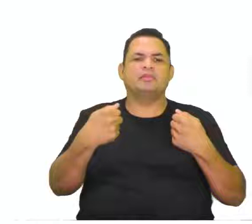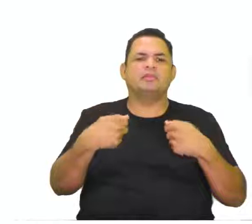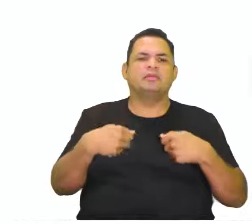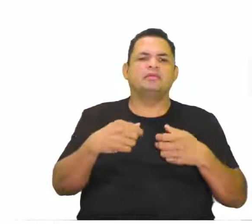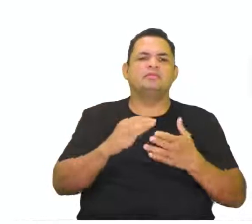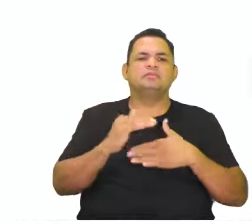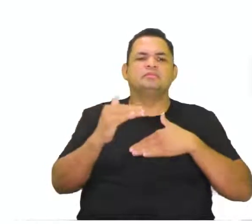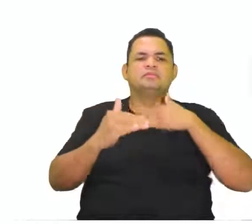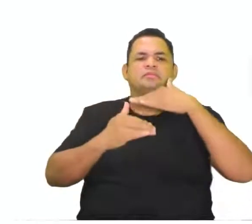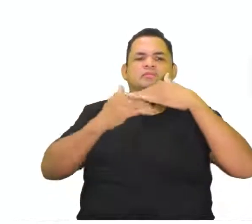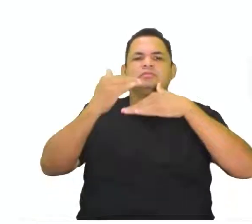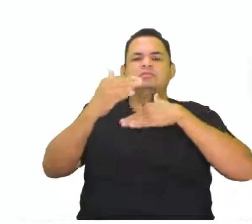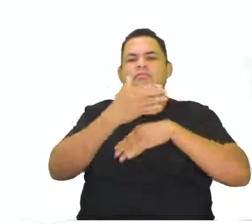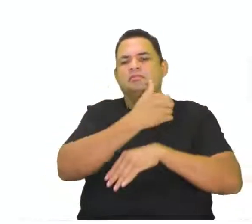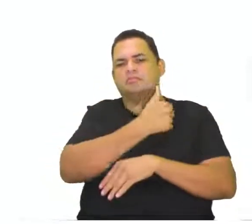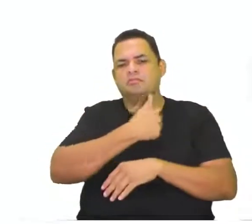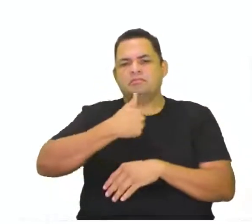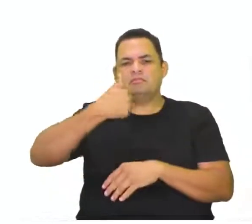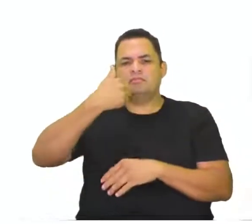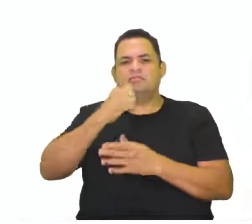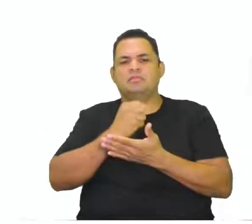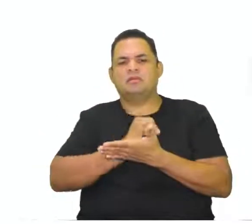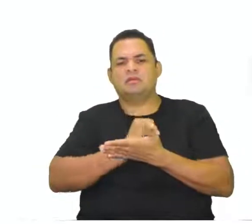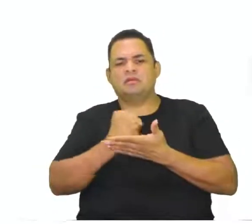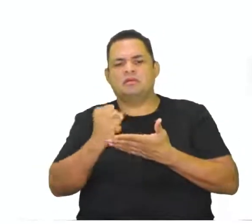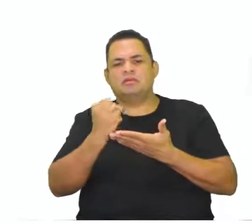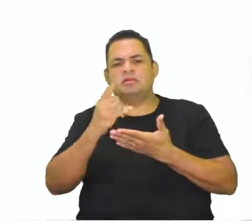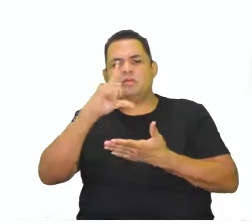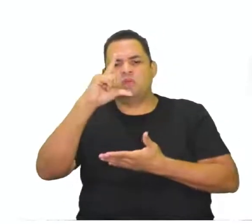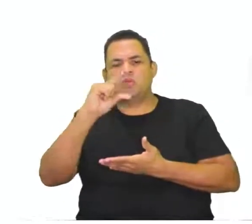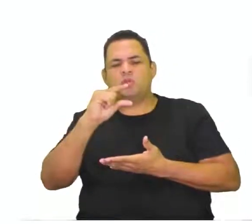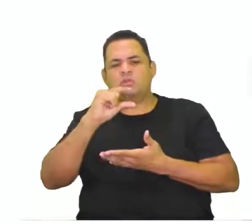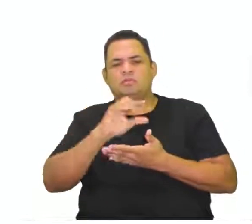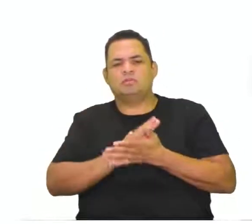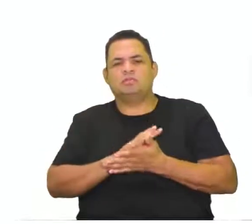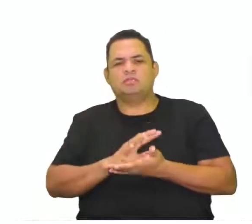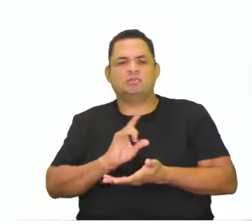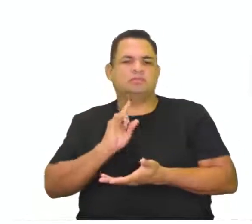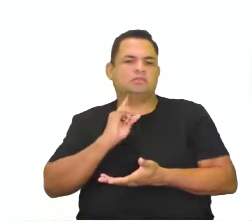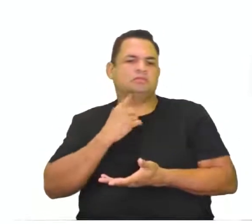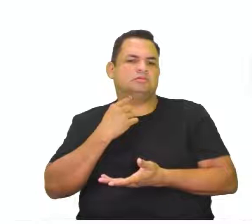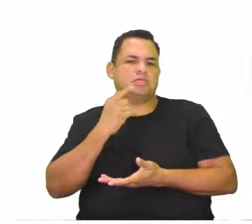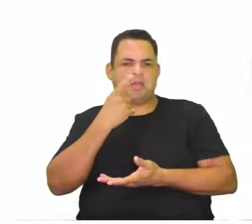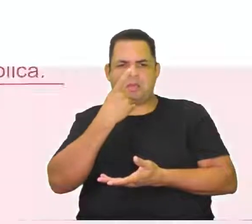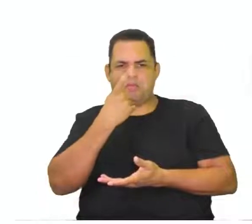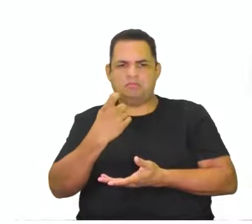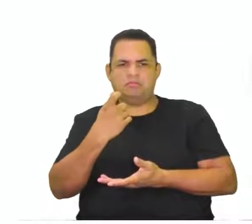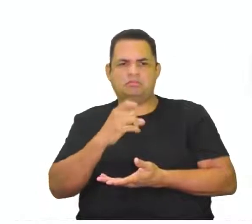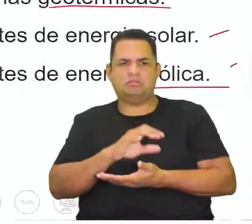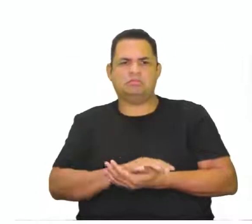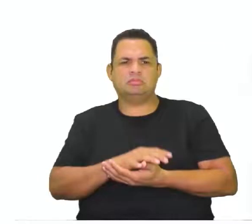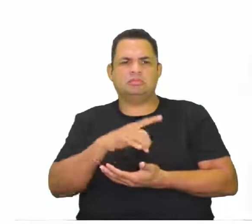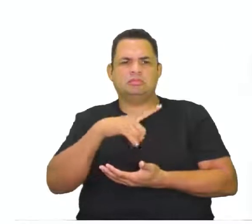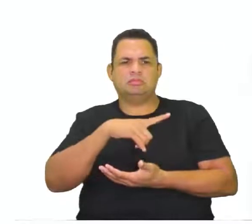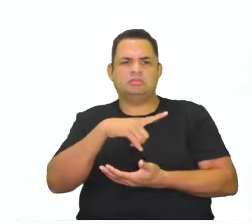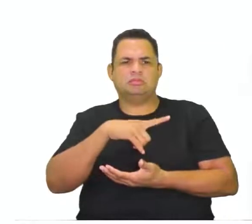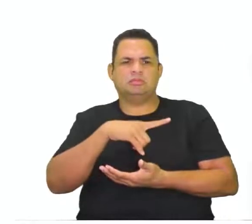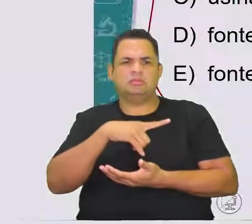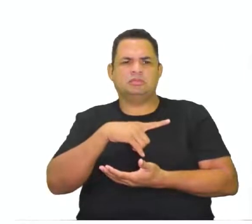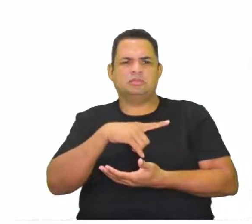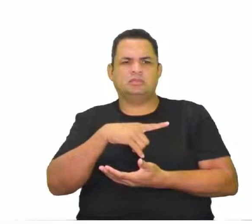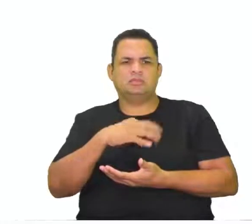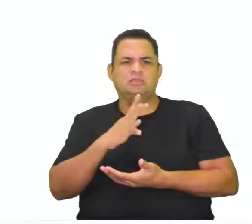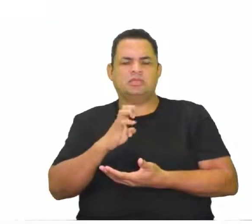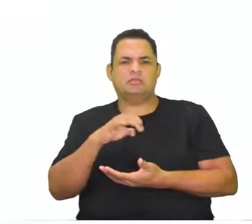ser desenvolvido métodos para eliminar ou reduzir essa poluição? Aí nós temos as